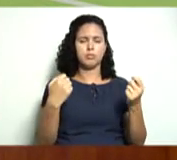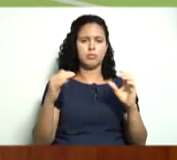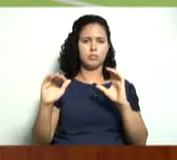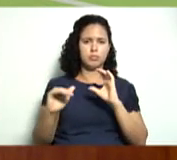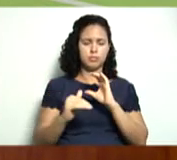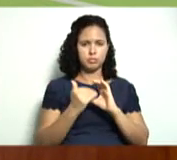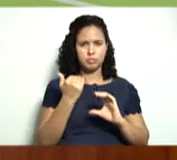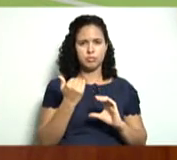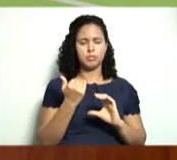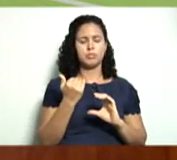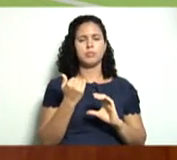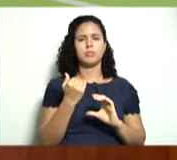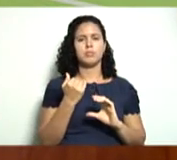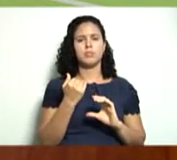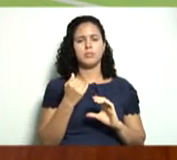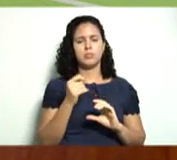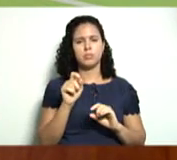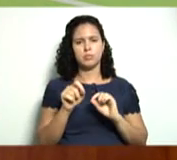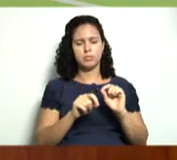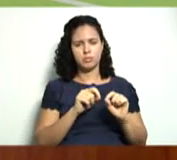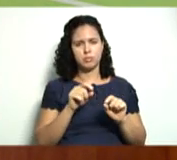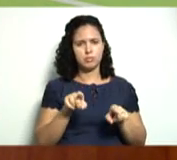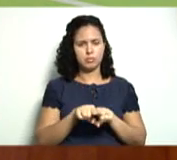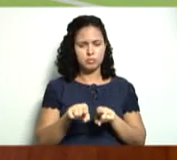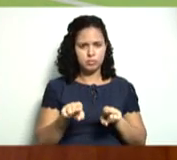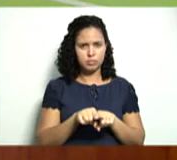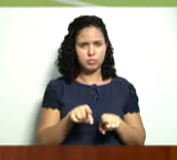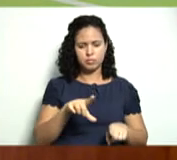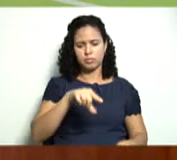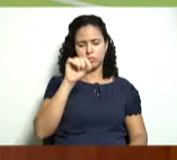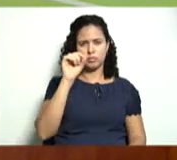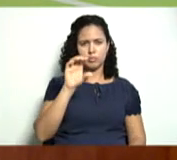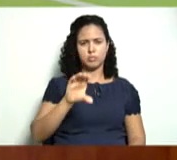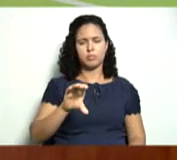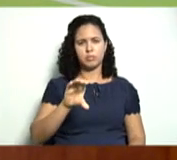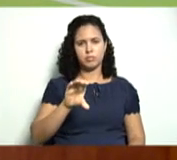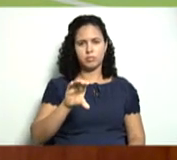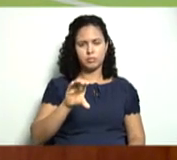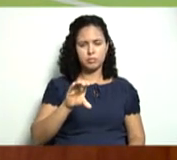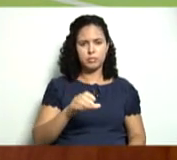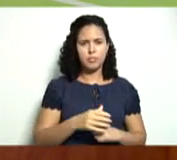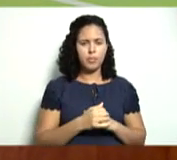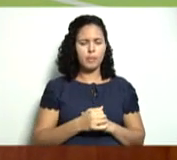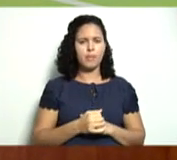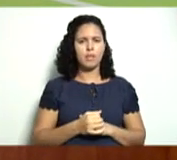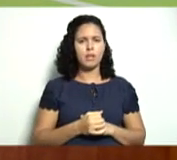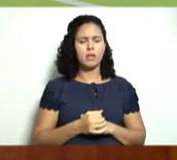diaz pólo de ariquemes quando henrique dias também está votando alternativas e